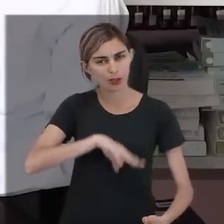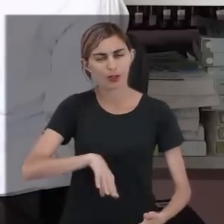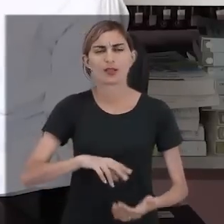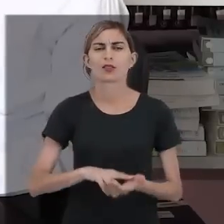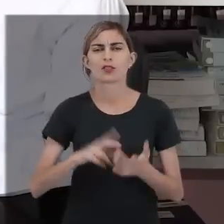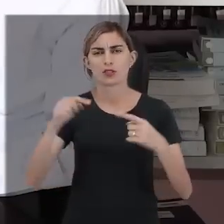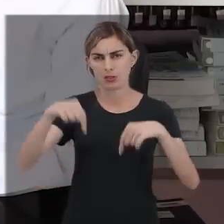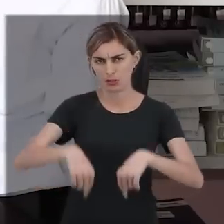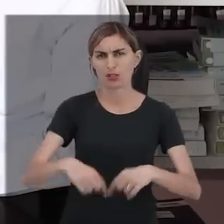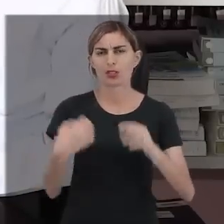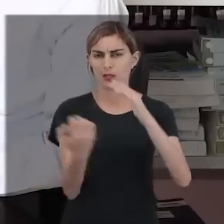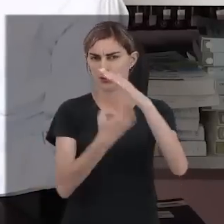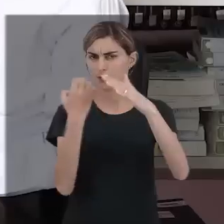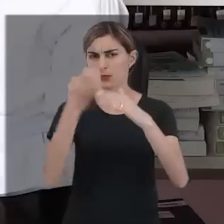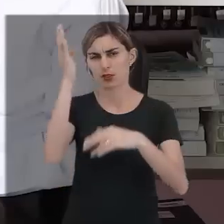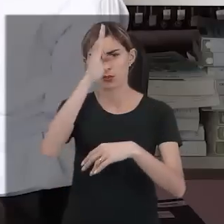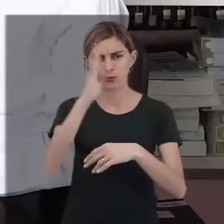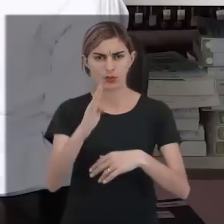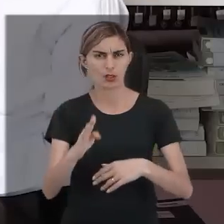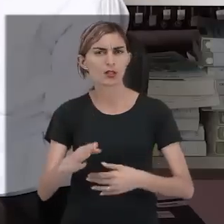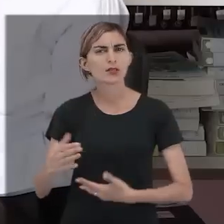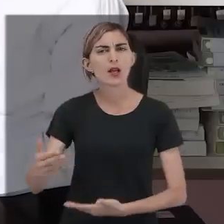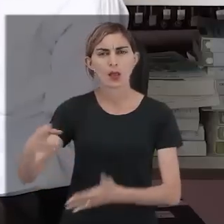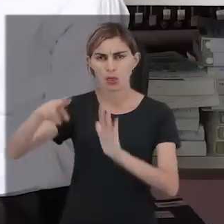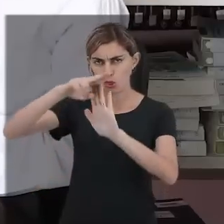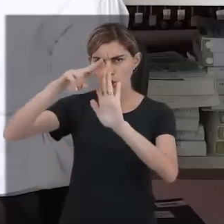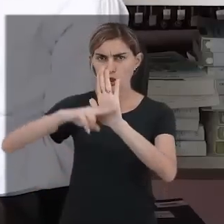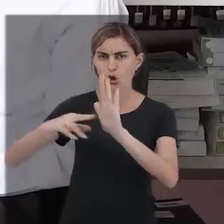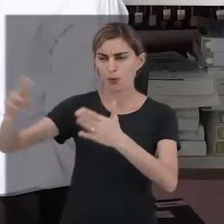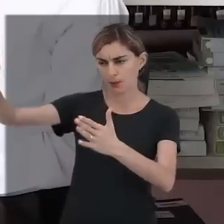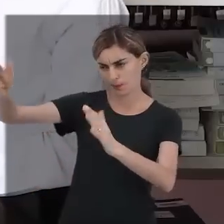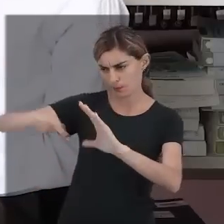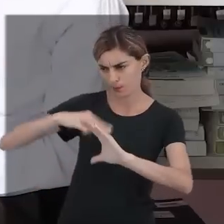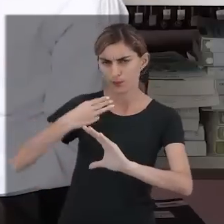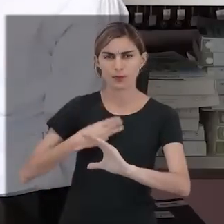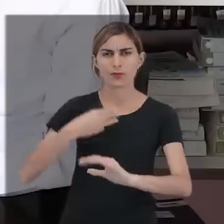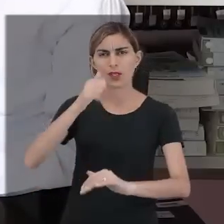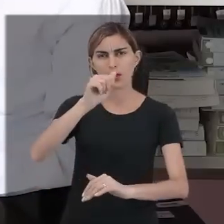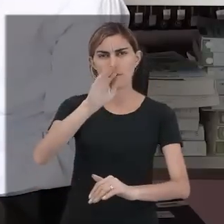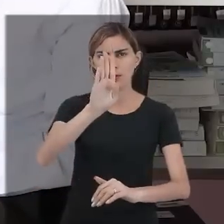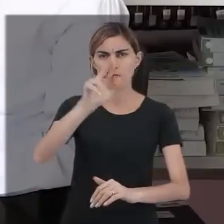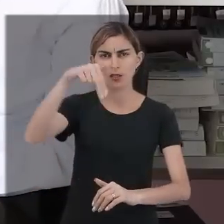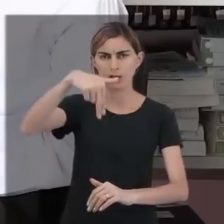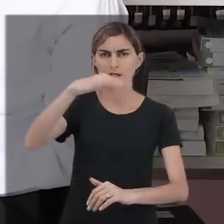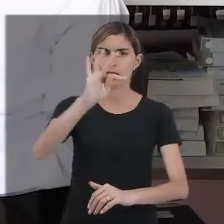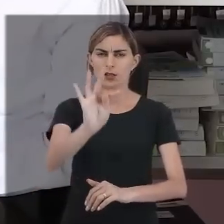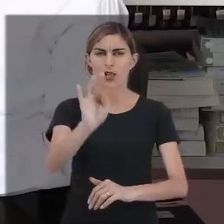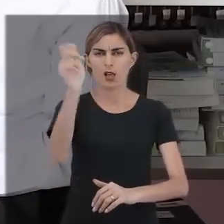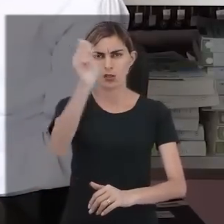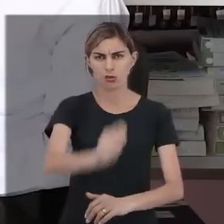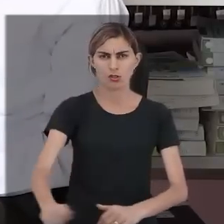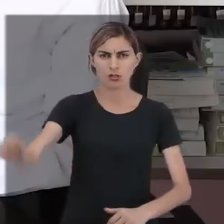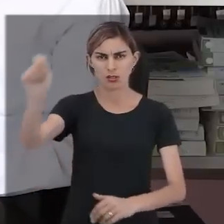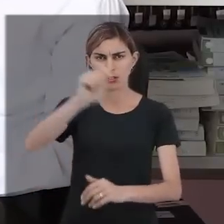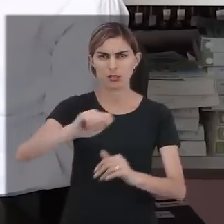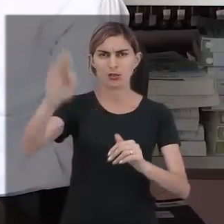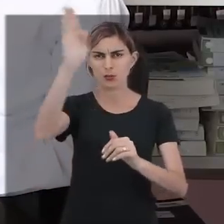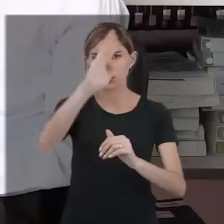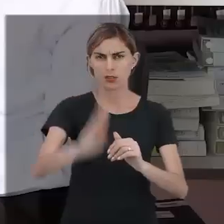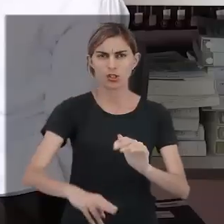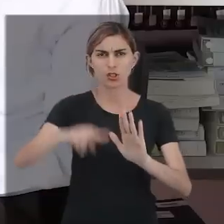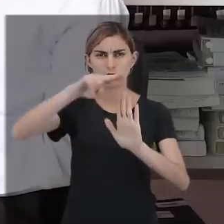nós, aqui, empresas brasileiras, nós adquirimos a norma através da ABNT, que é a Associação Brasileira de Normas